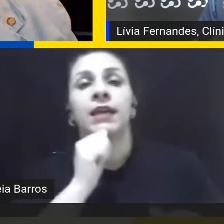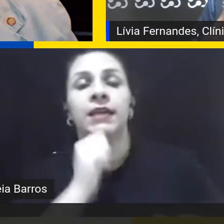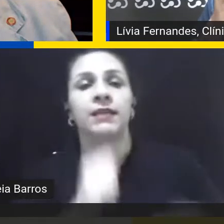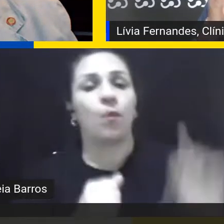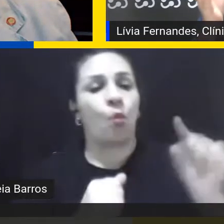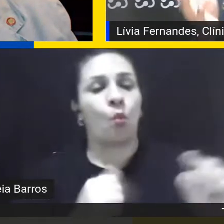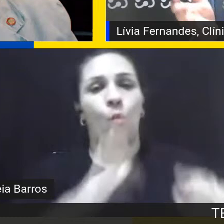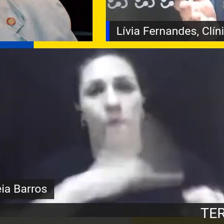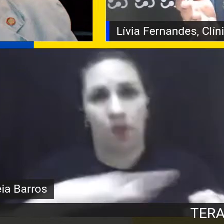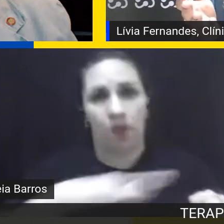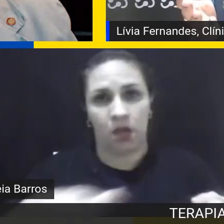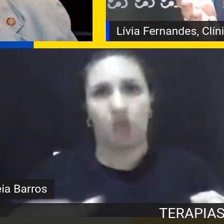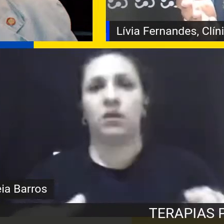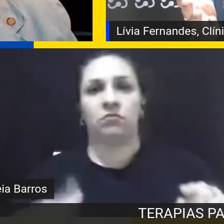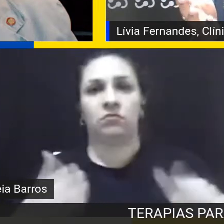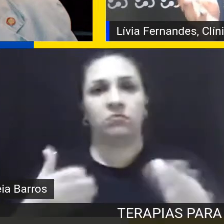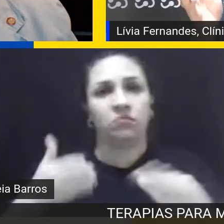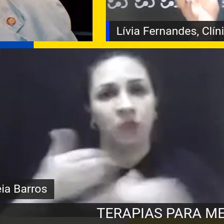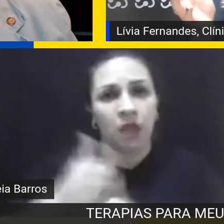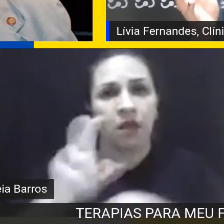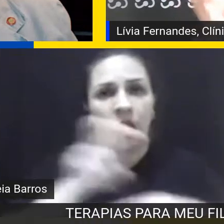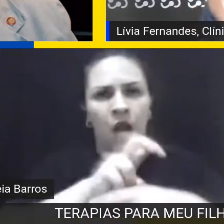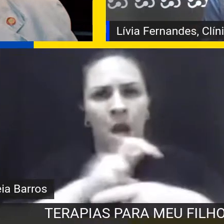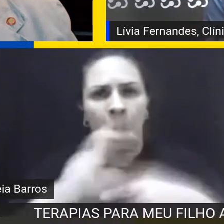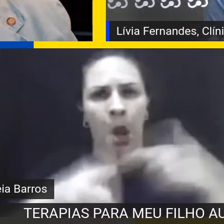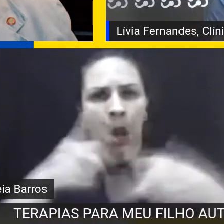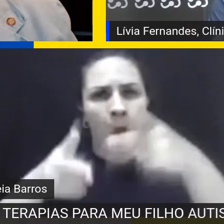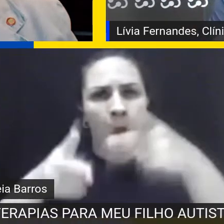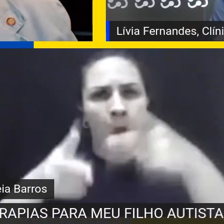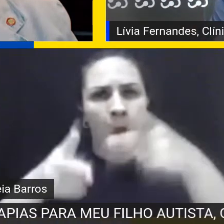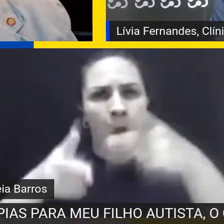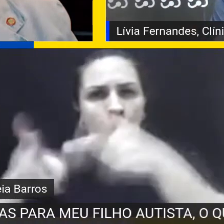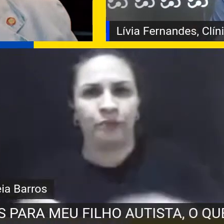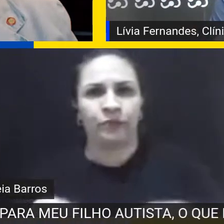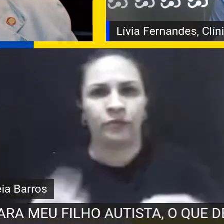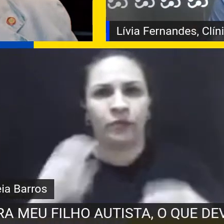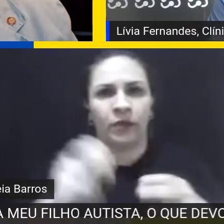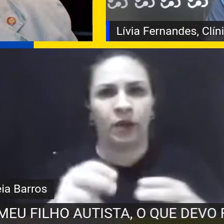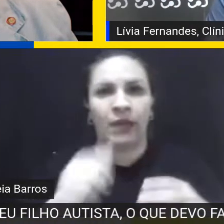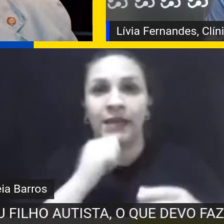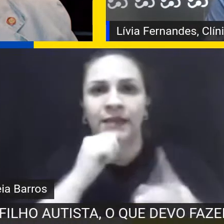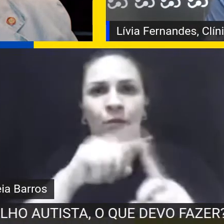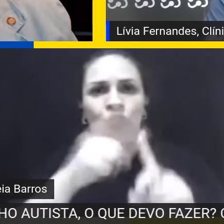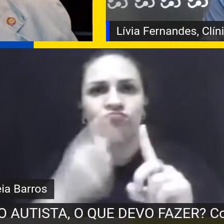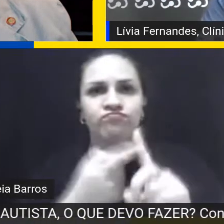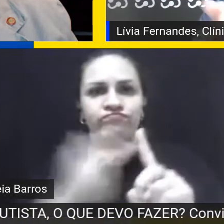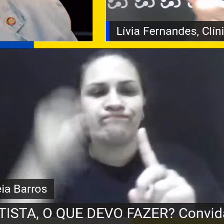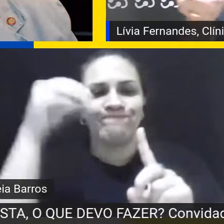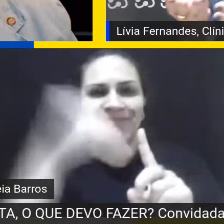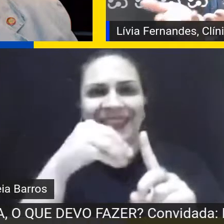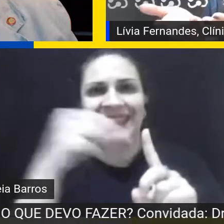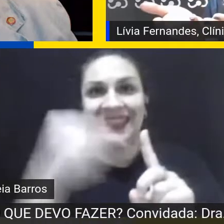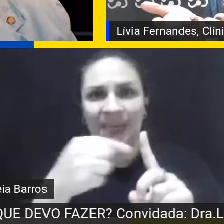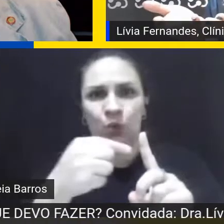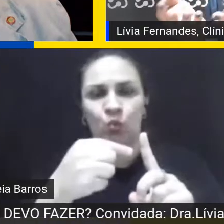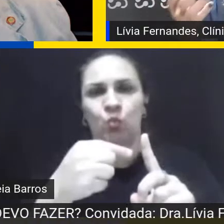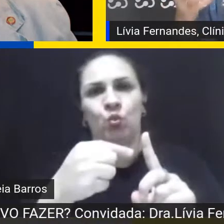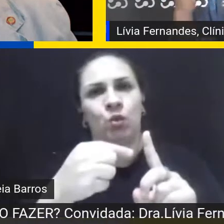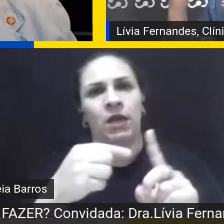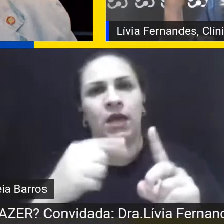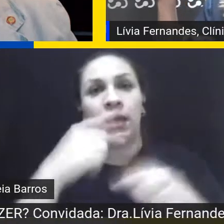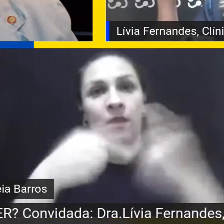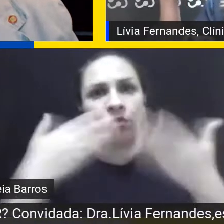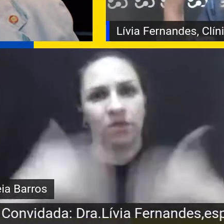criança entrando no trem, né? E essa criança está dentro do útero materno. Quando essa criança sai do útero